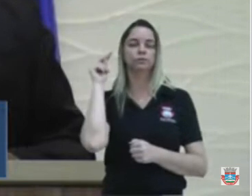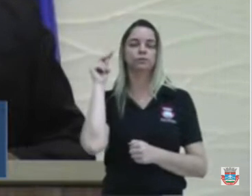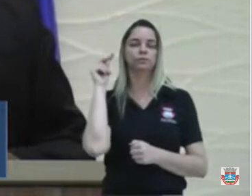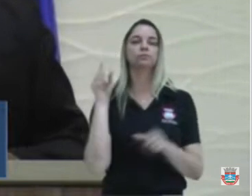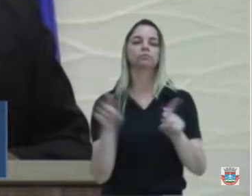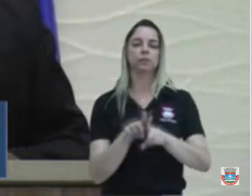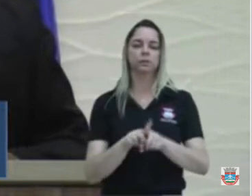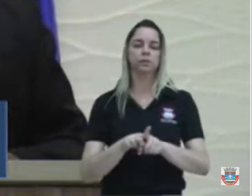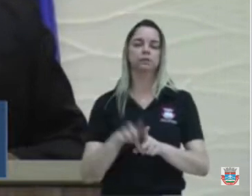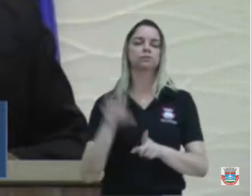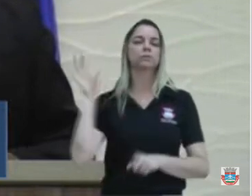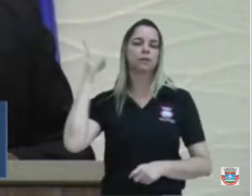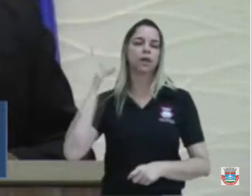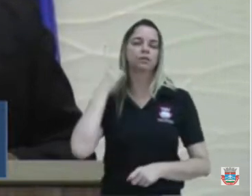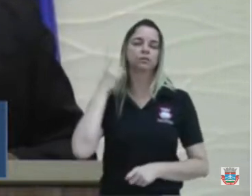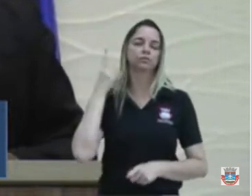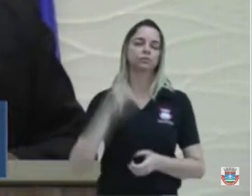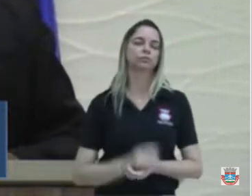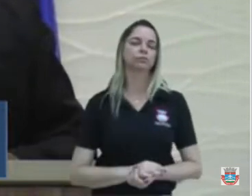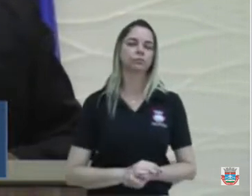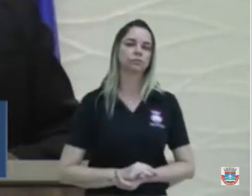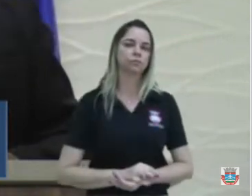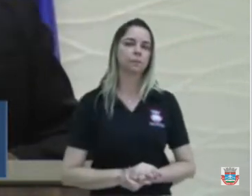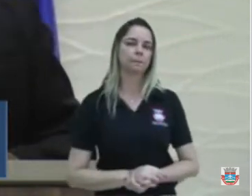para deputado, a nossa deputada,